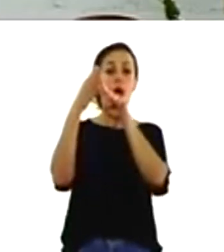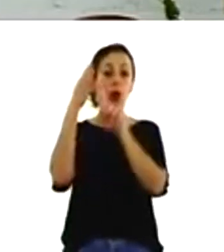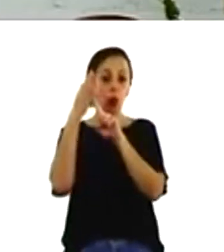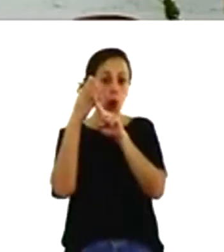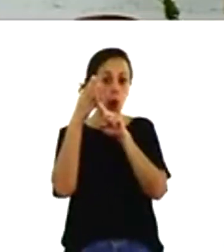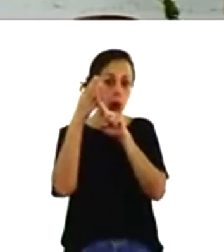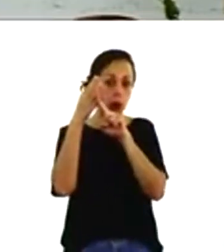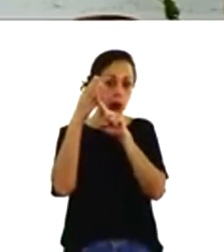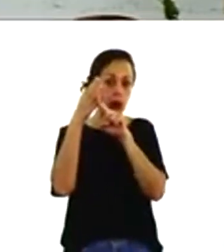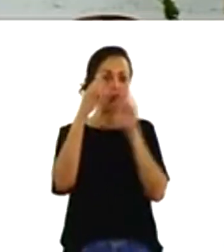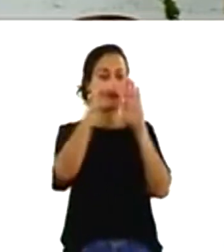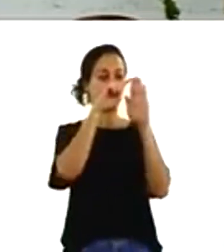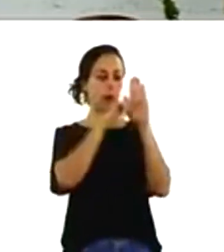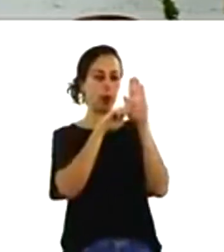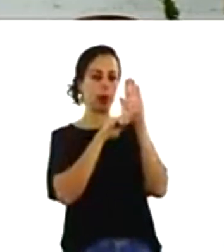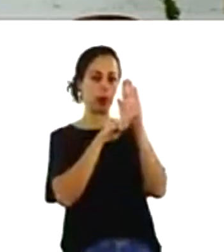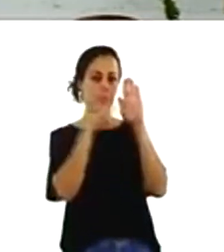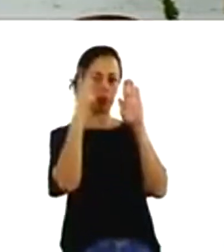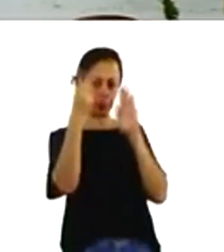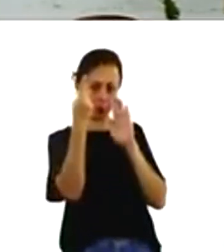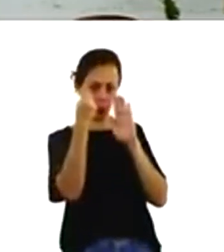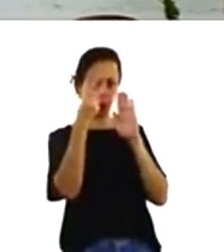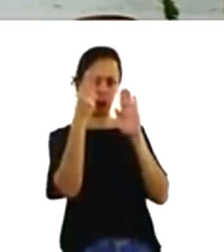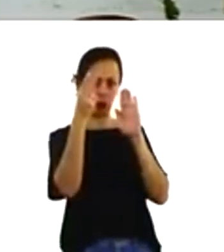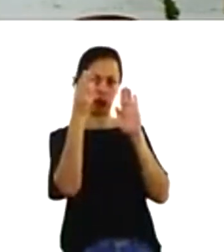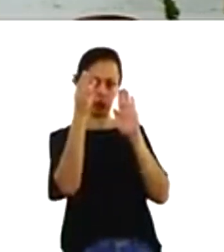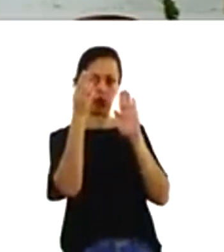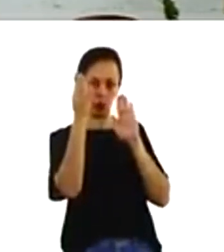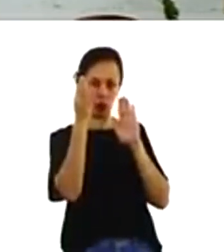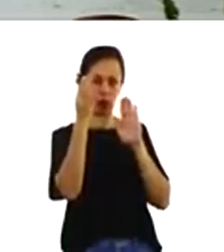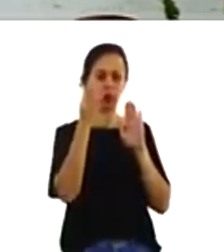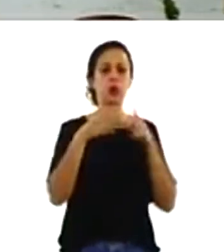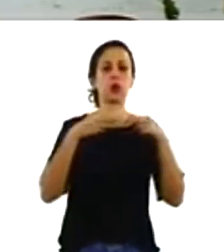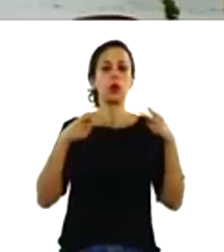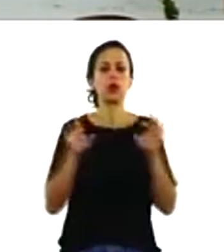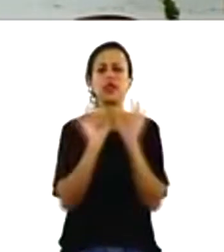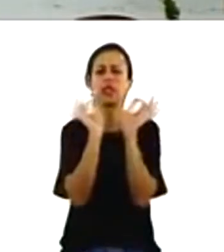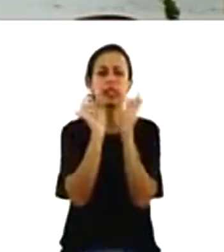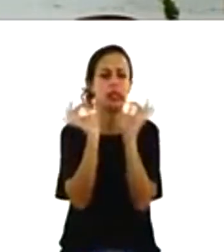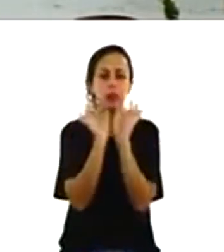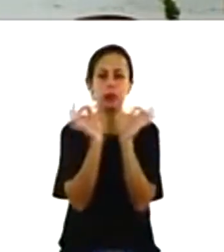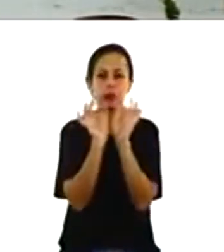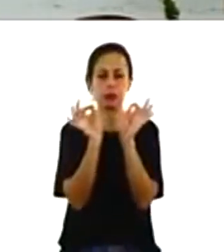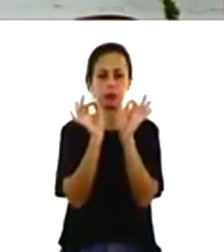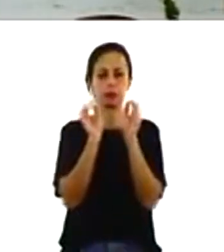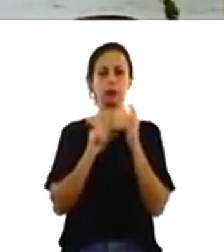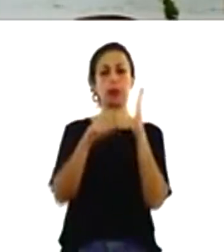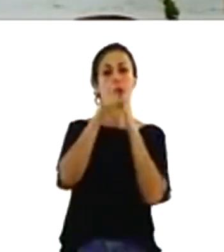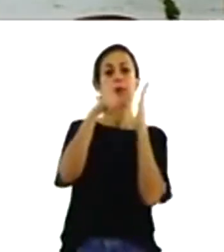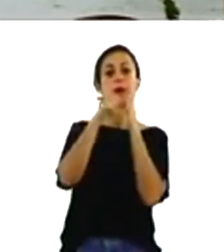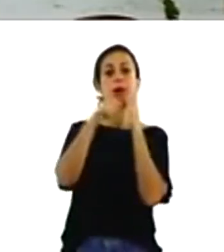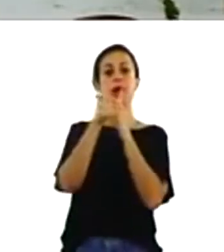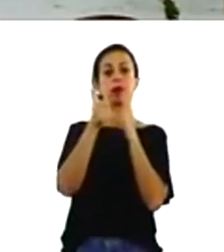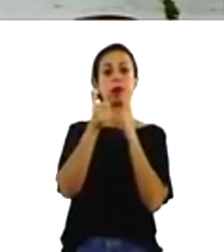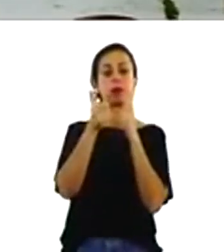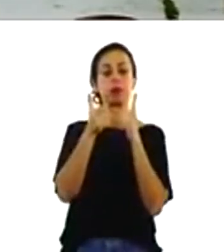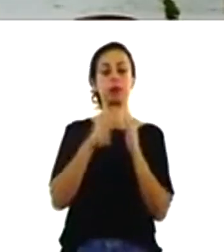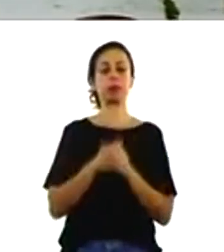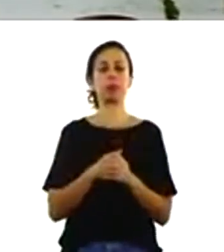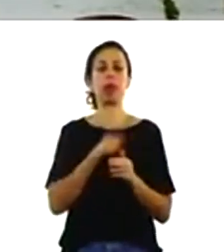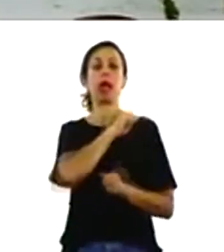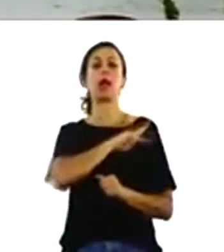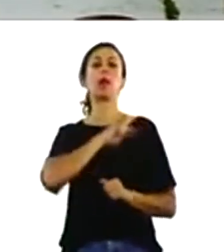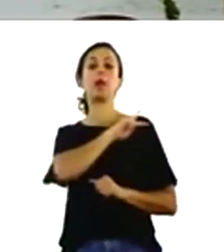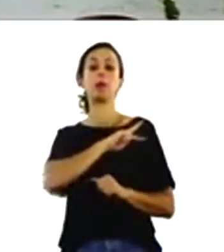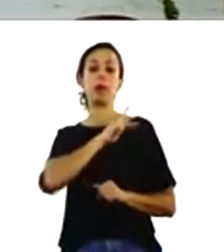simples. O primeiro é a situação em que Paulo fala disso. O segundo é o conteúdo da oração